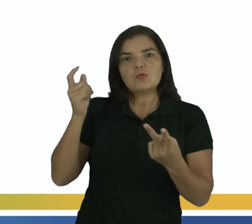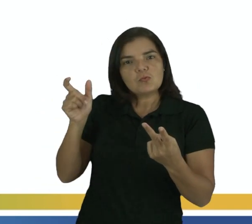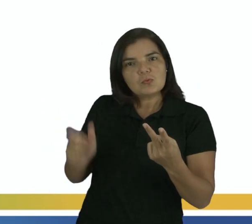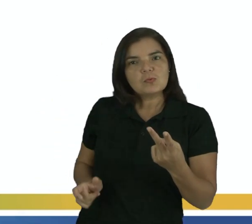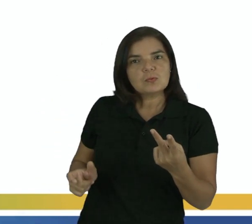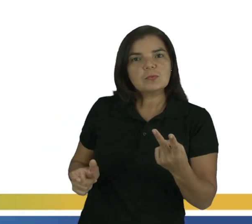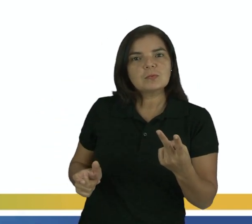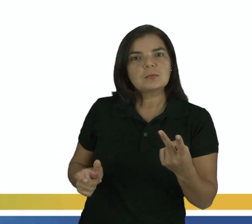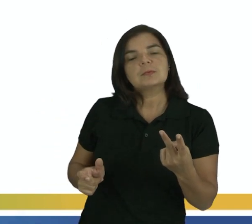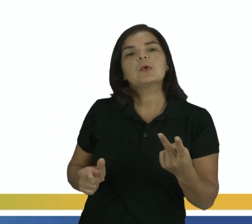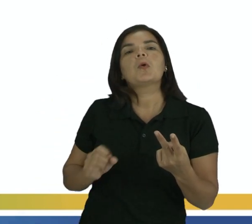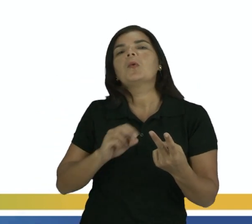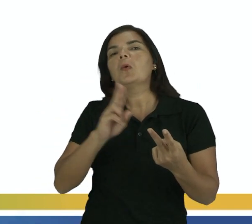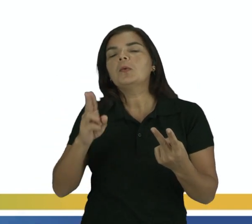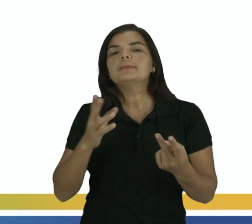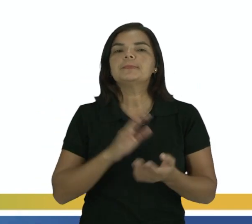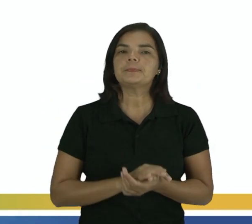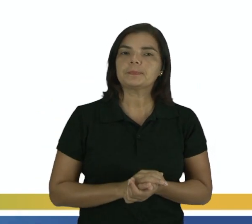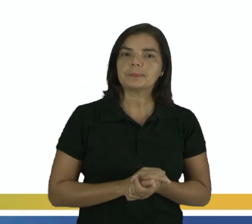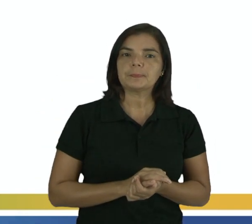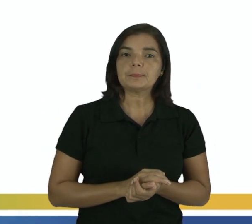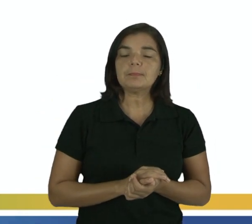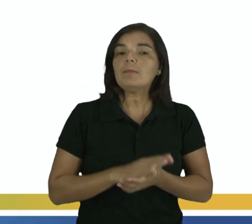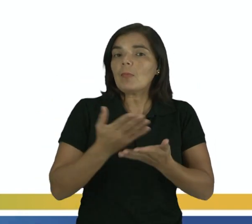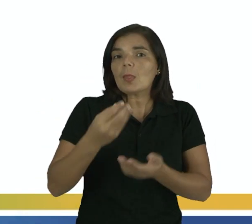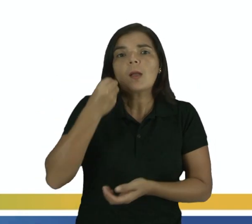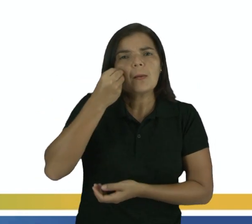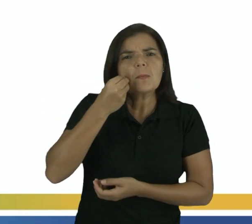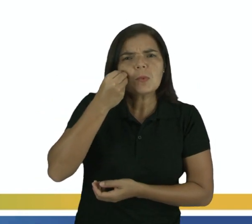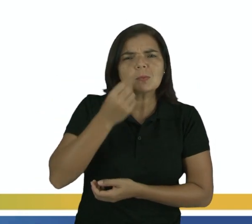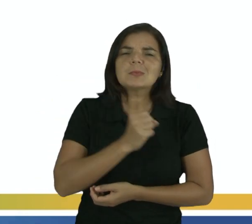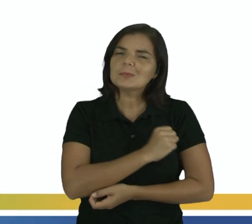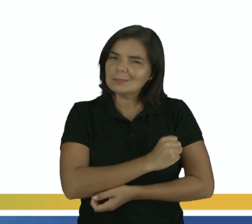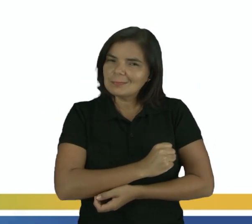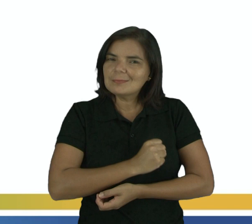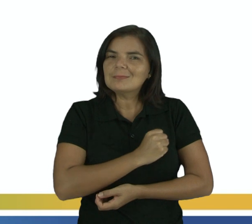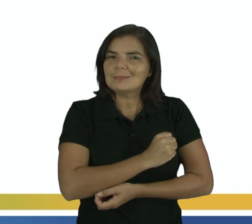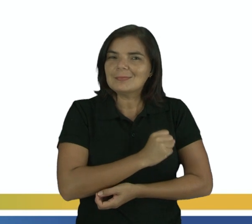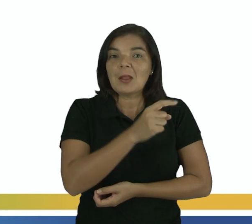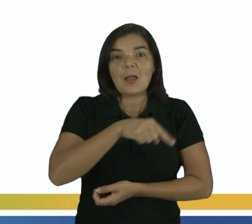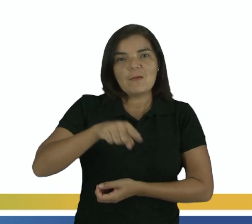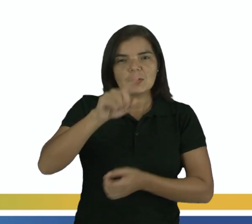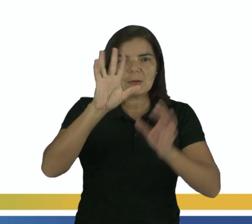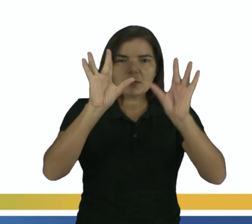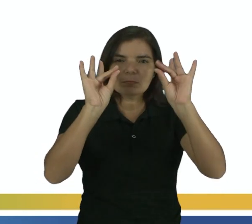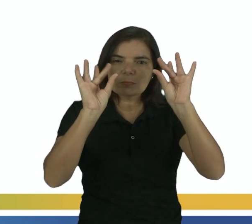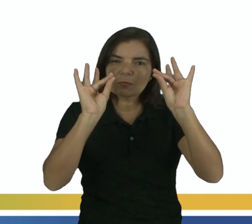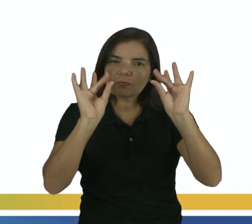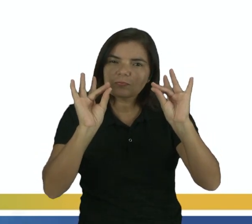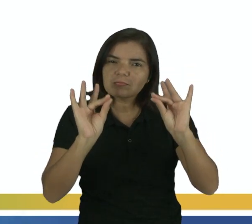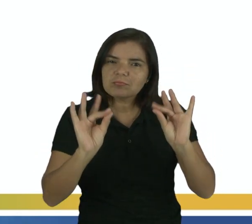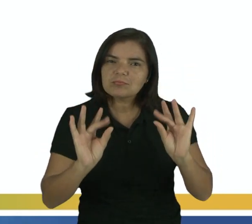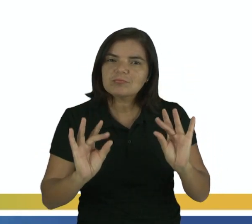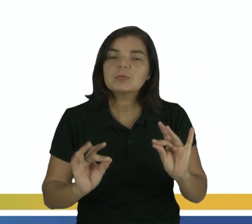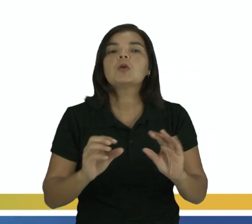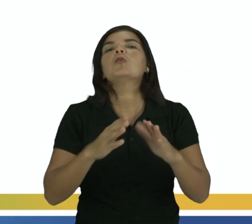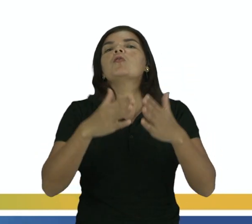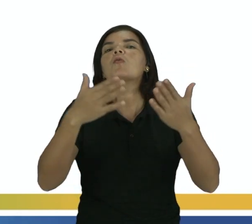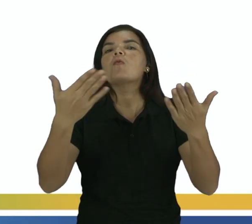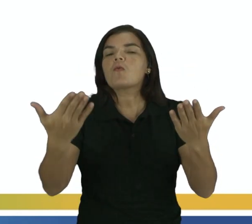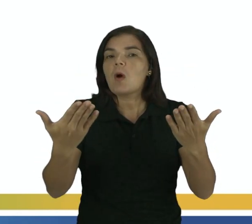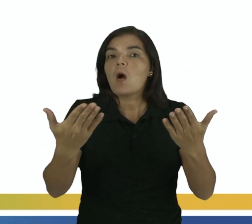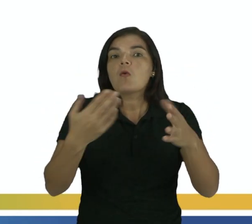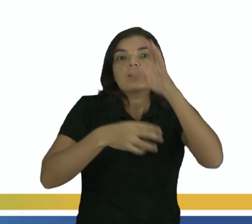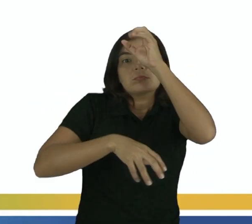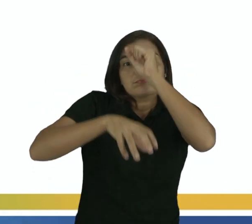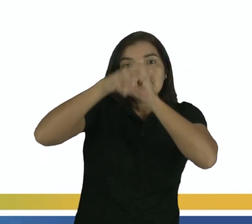estava? Outra questão, essa experiência deixou saudade? Então você vai descrever tudo isso. E qual a lição